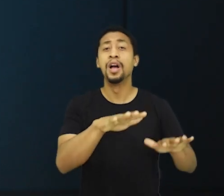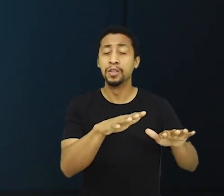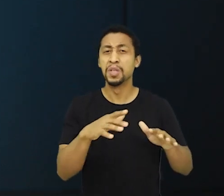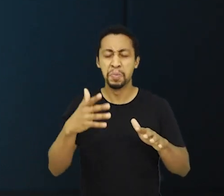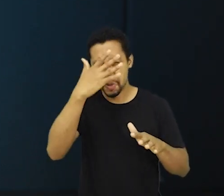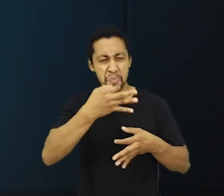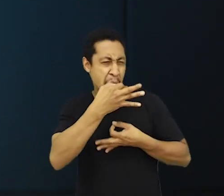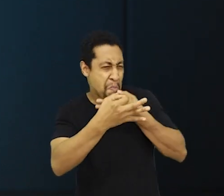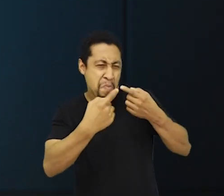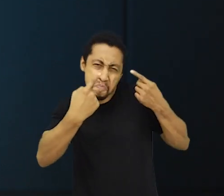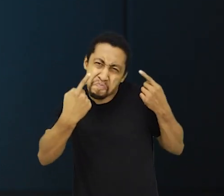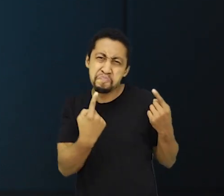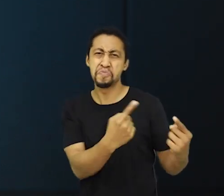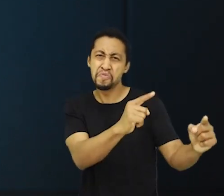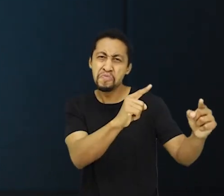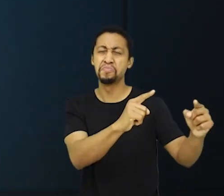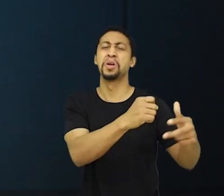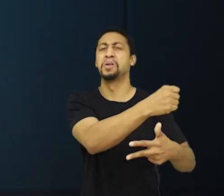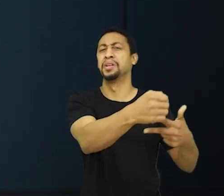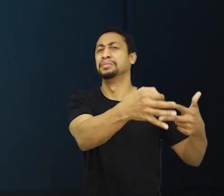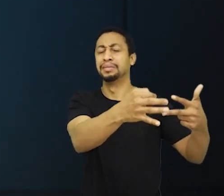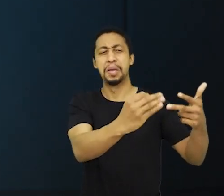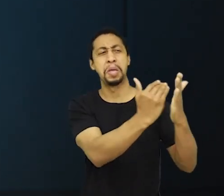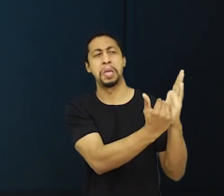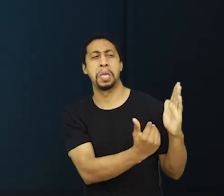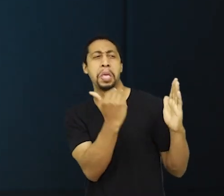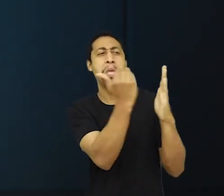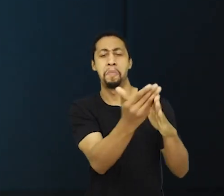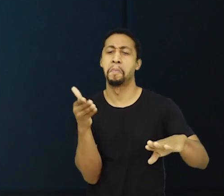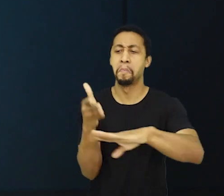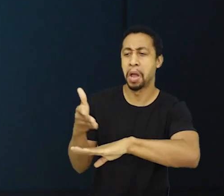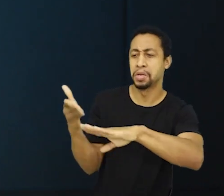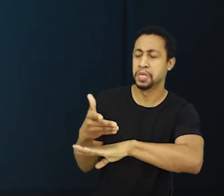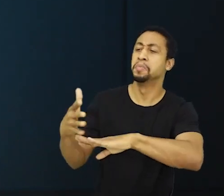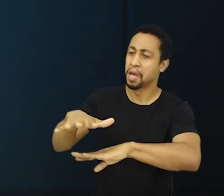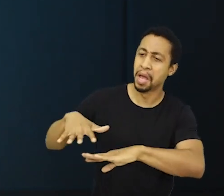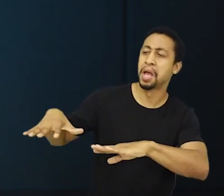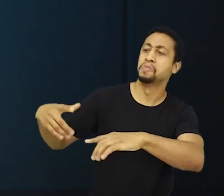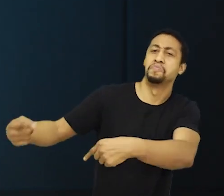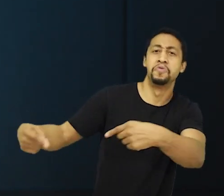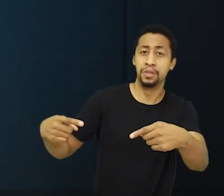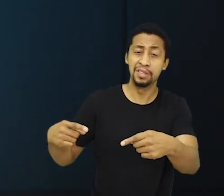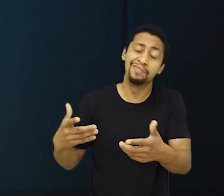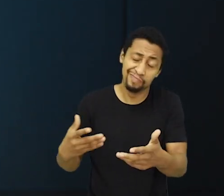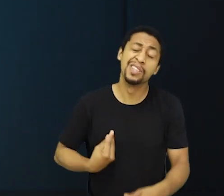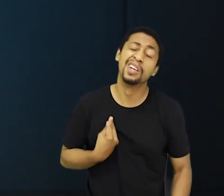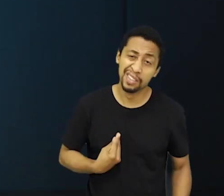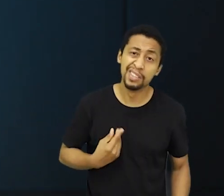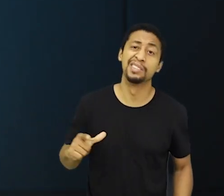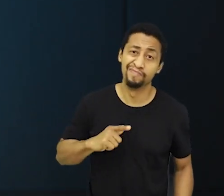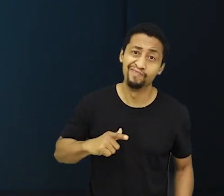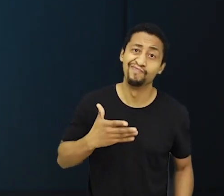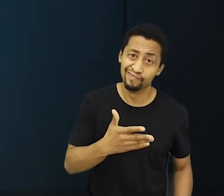criticado até por algum excesso de política, e existe. E há. Há, inclusive,